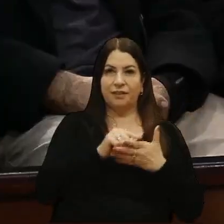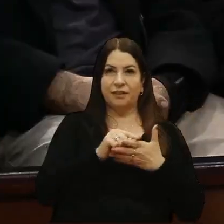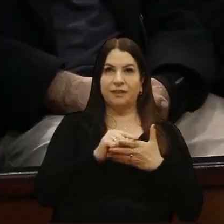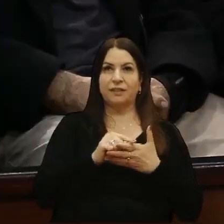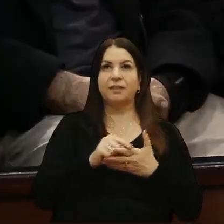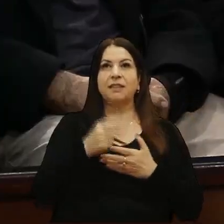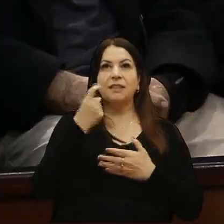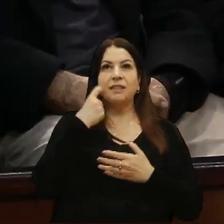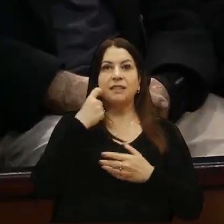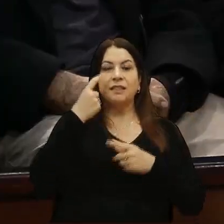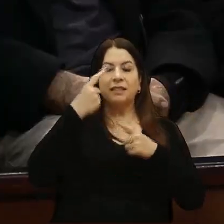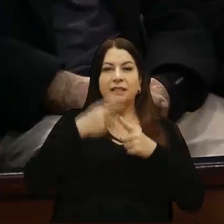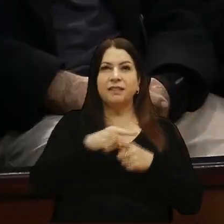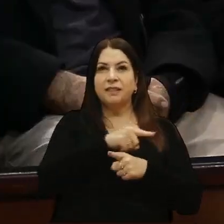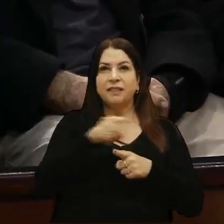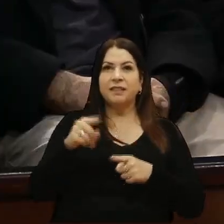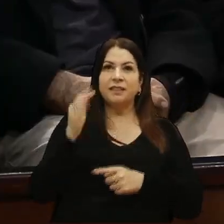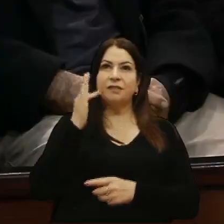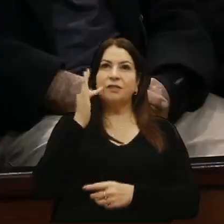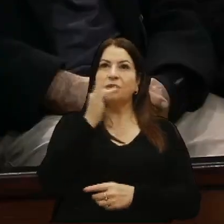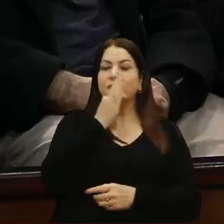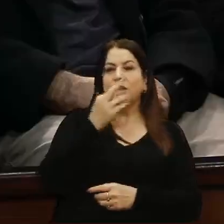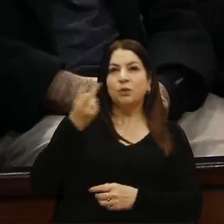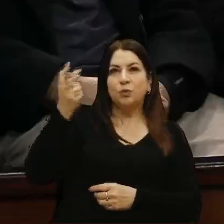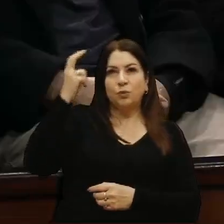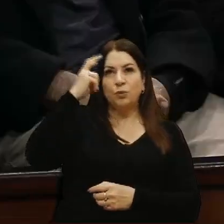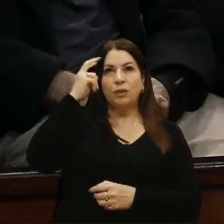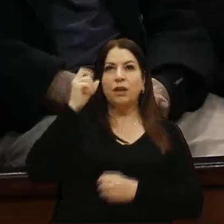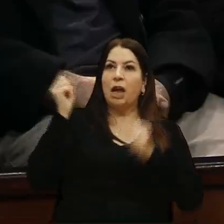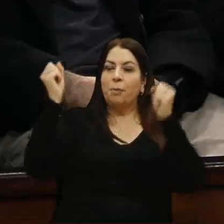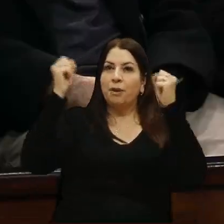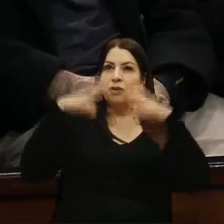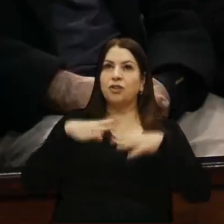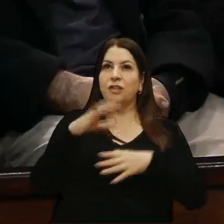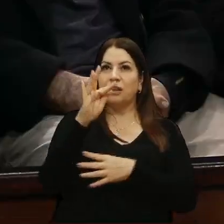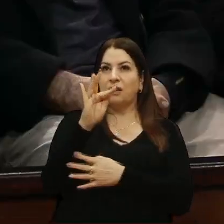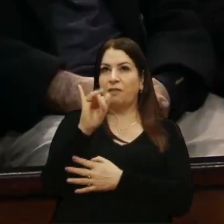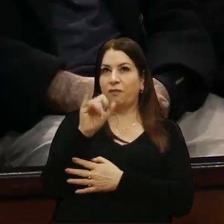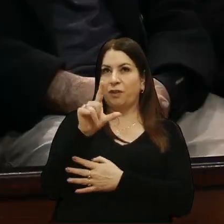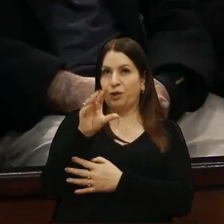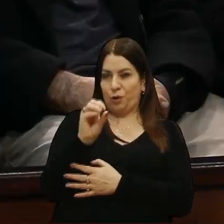6ª edição do Forqueta Cultural, a magia dos filós.